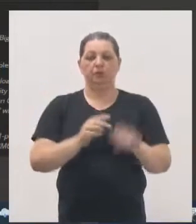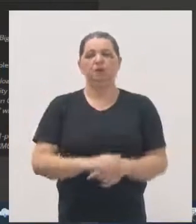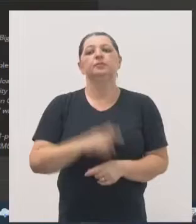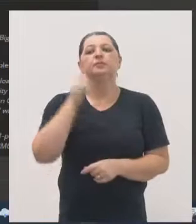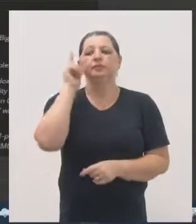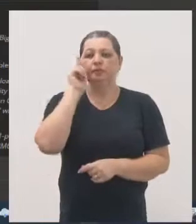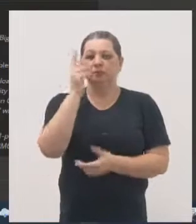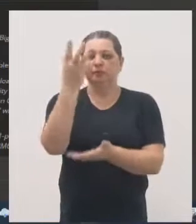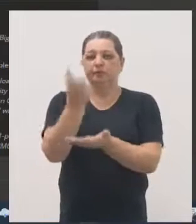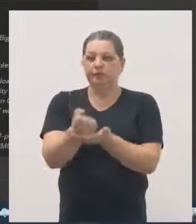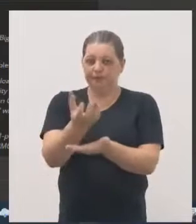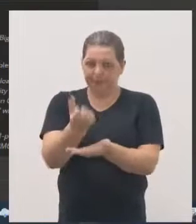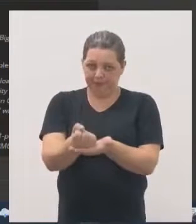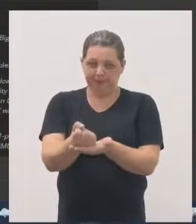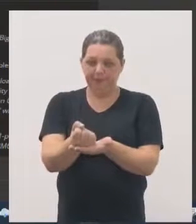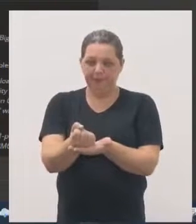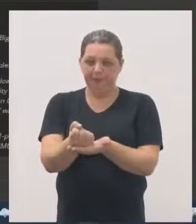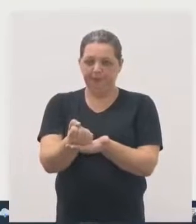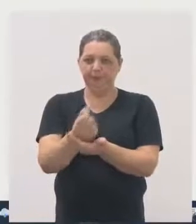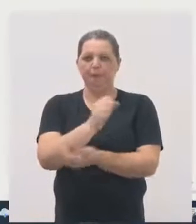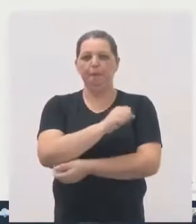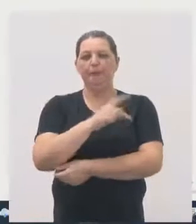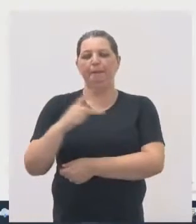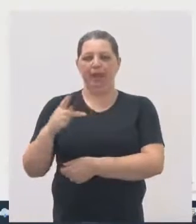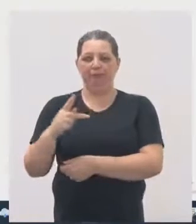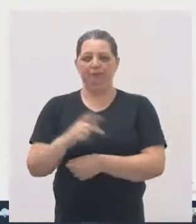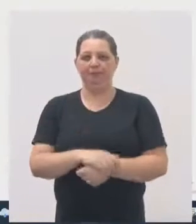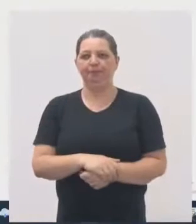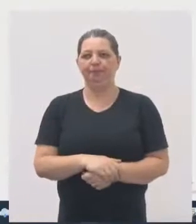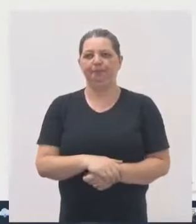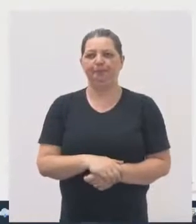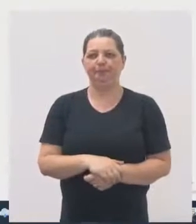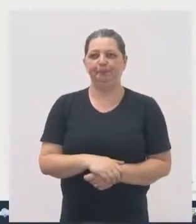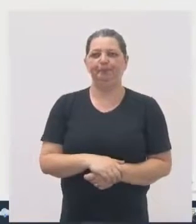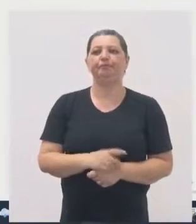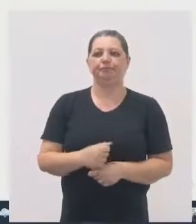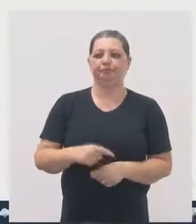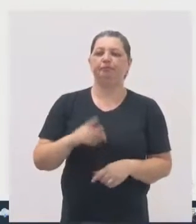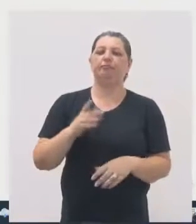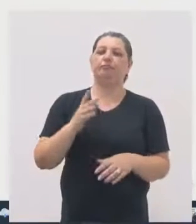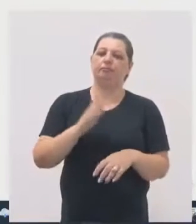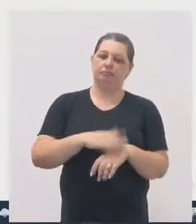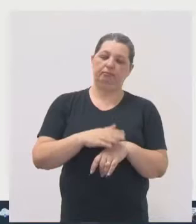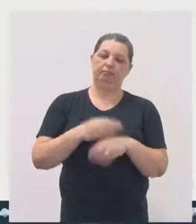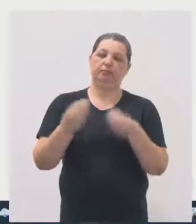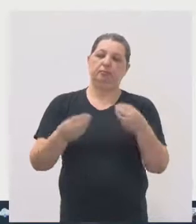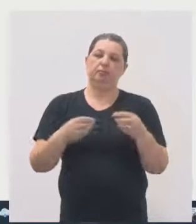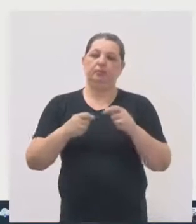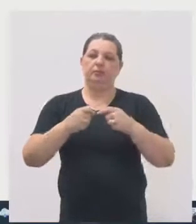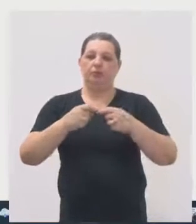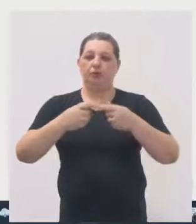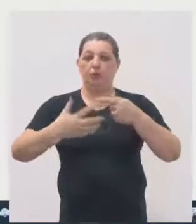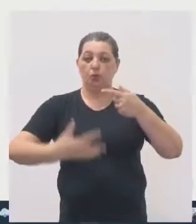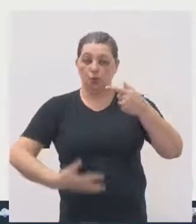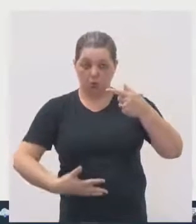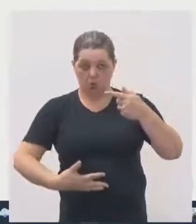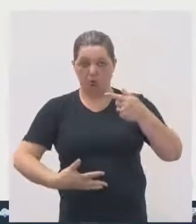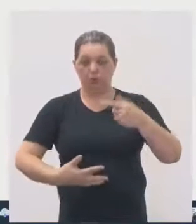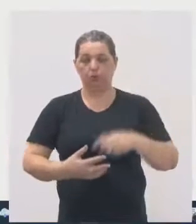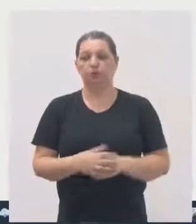conseguir baixar o aplicativo, certo? Eu vou fazer o processo aqui de encontrar a página. Se você digitar no